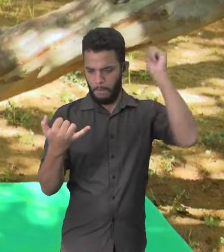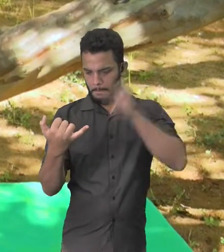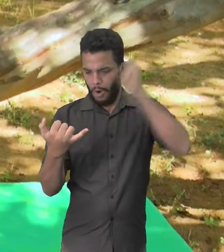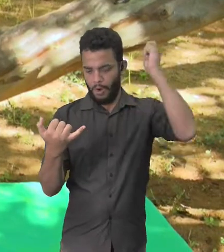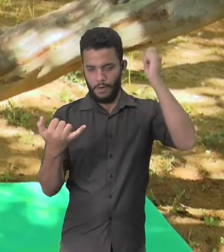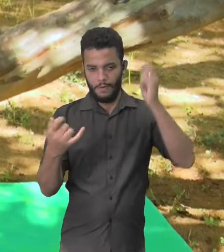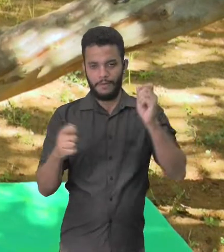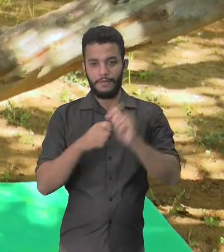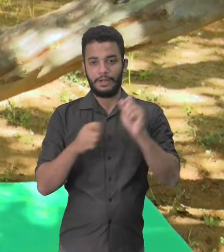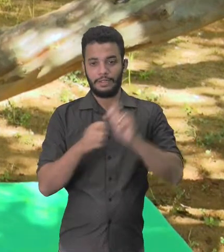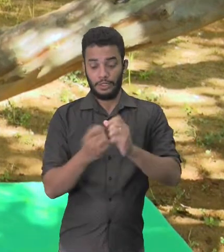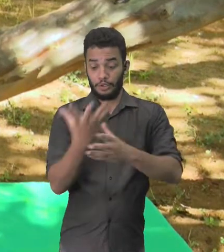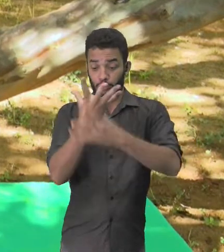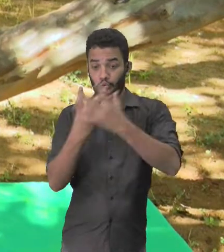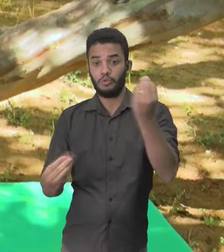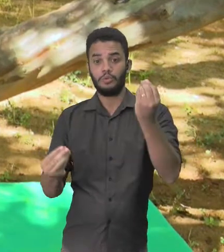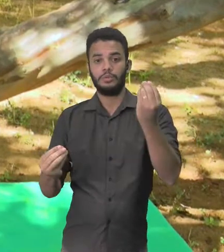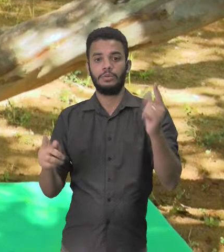Fazer ela desaparecer.